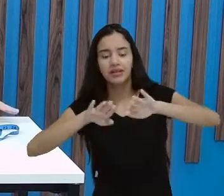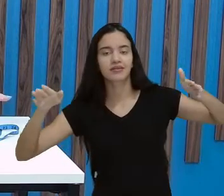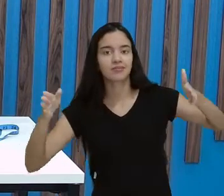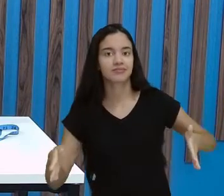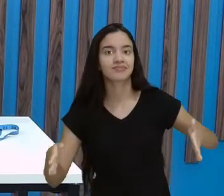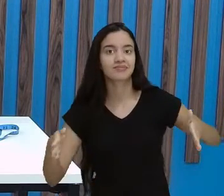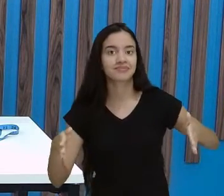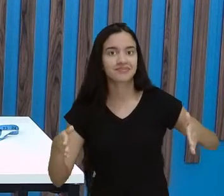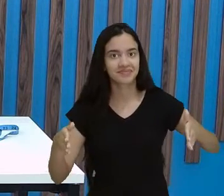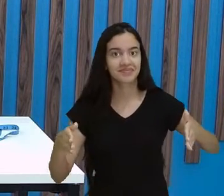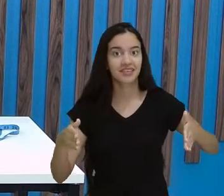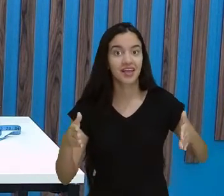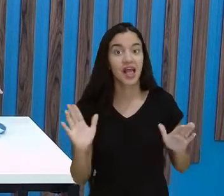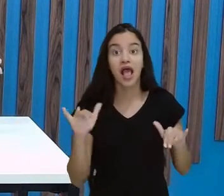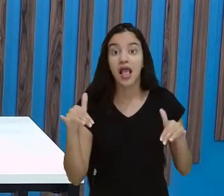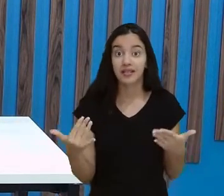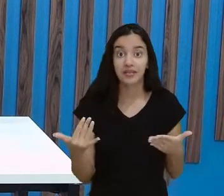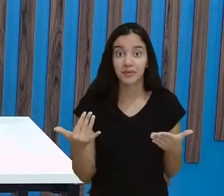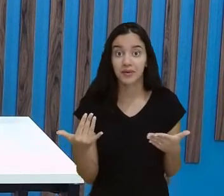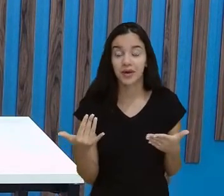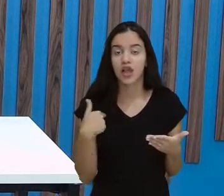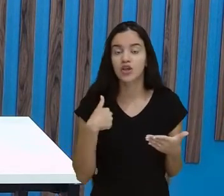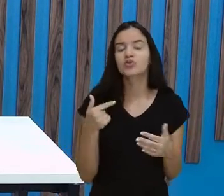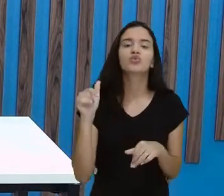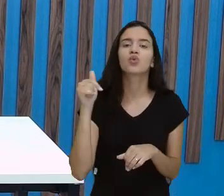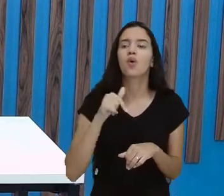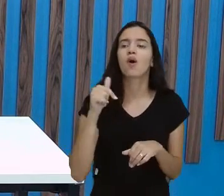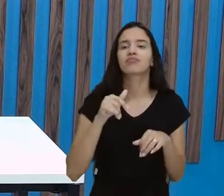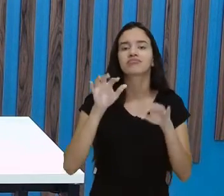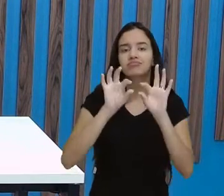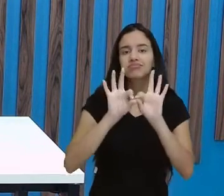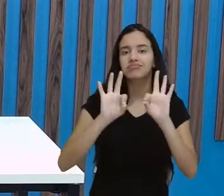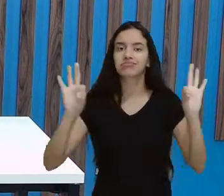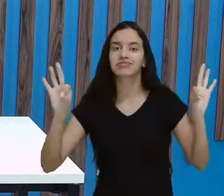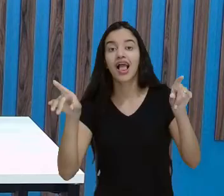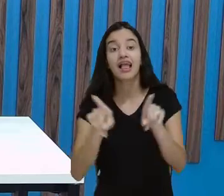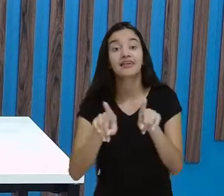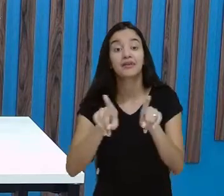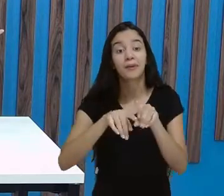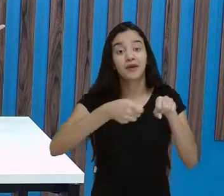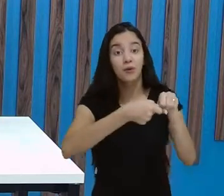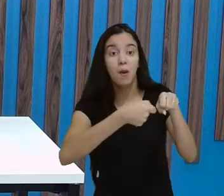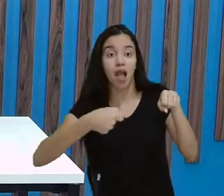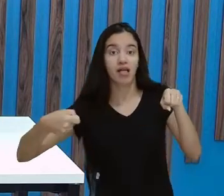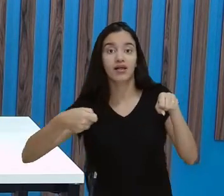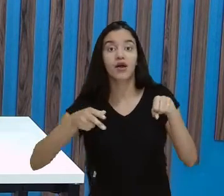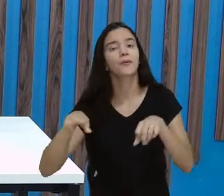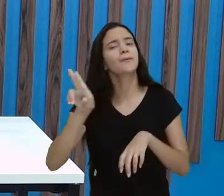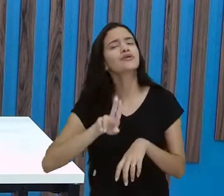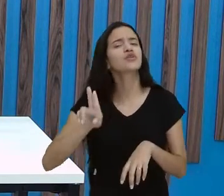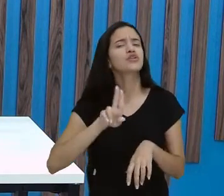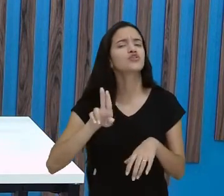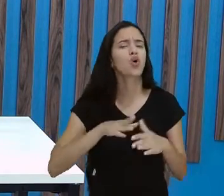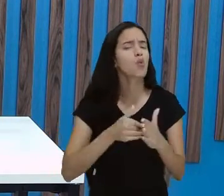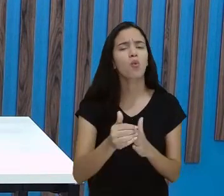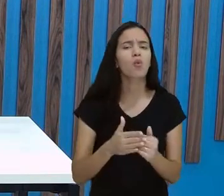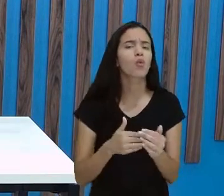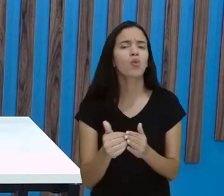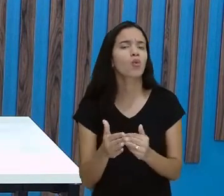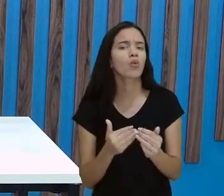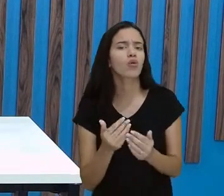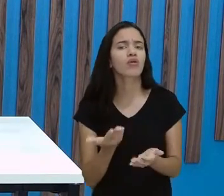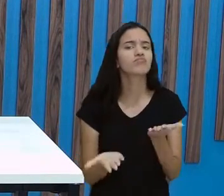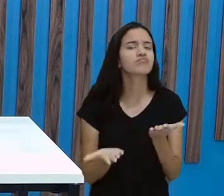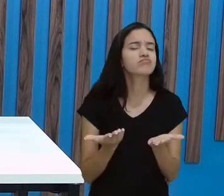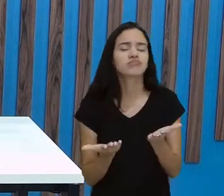mesa, né? E aí, eu estou com a fita métrica e estou com a trena. Eu posso utilizar qualquer uma para fazer